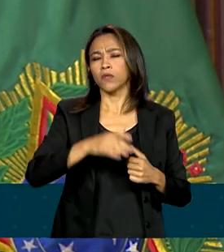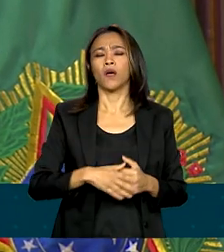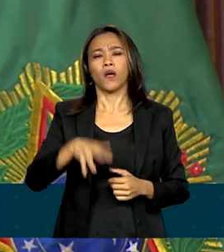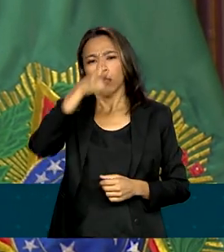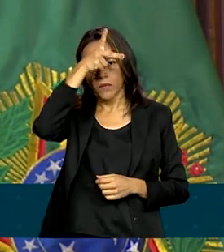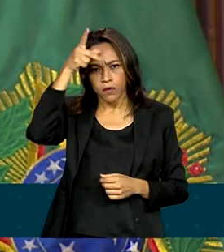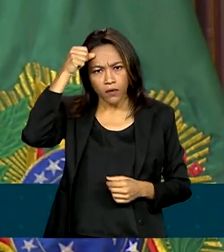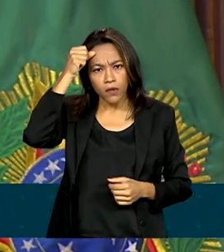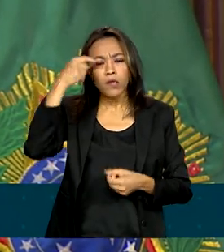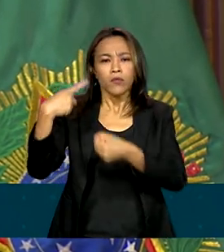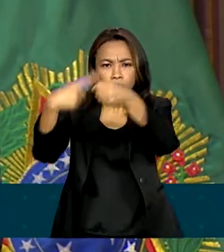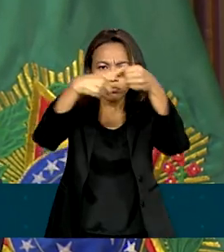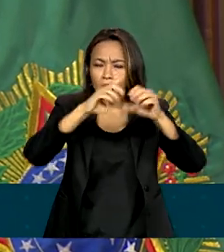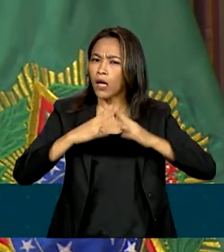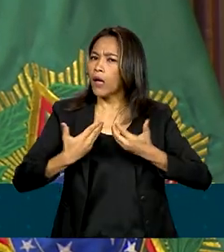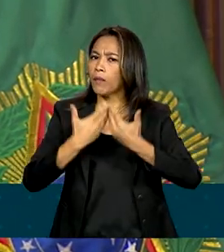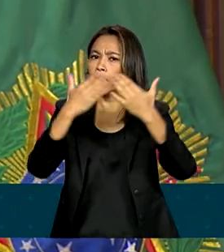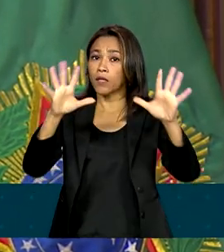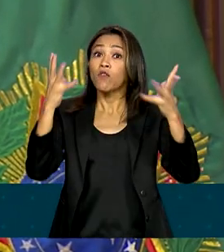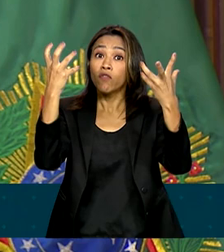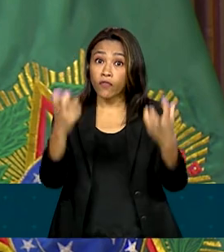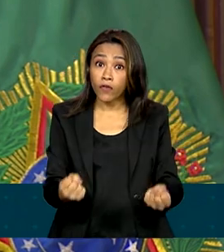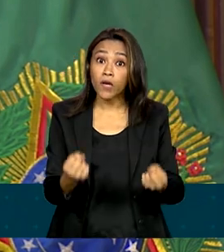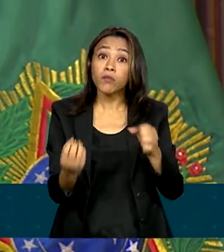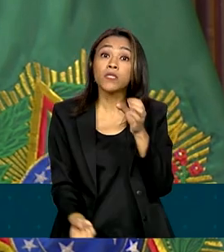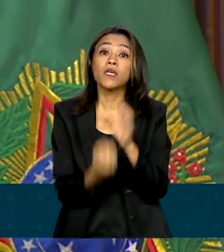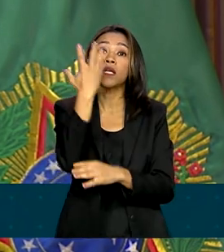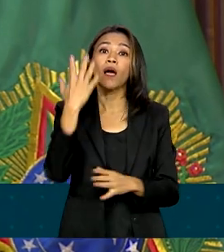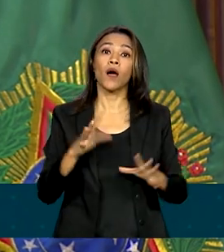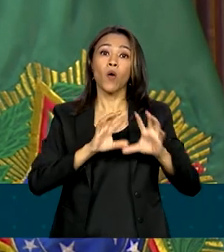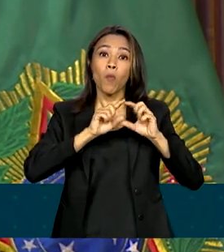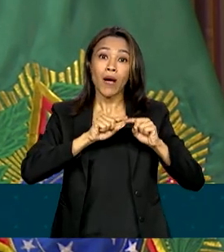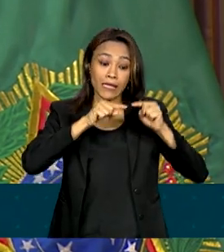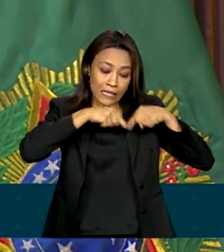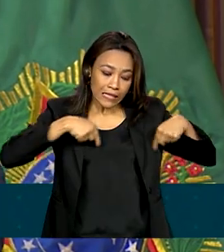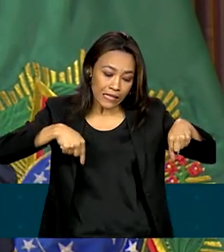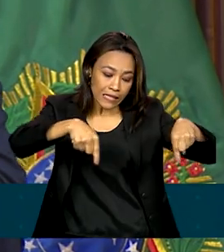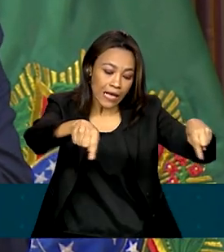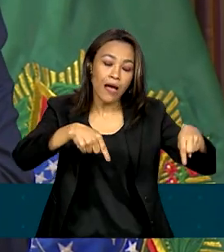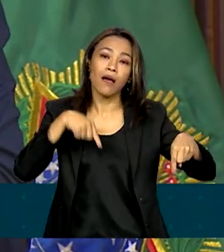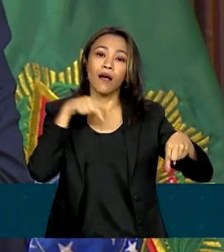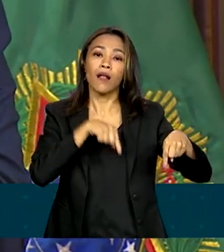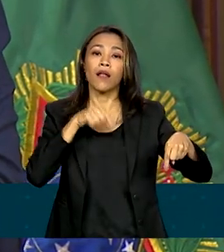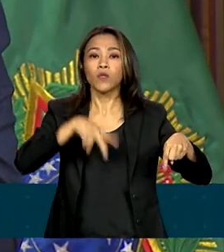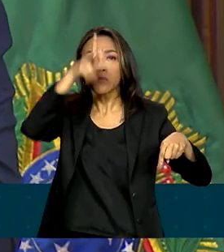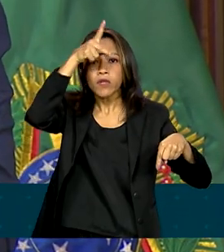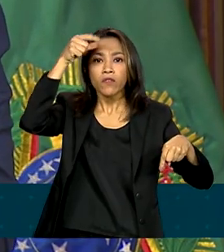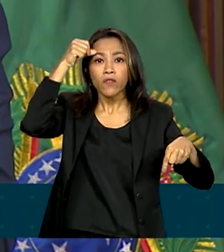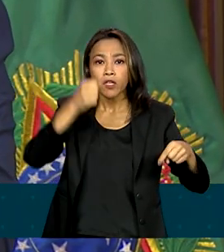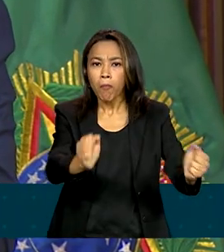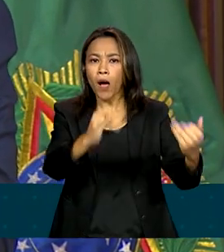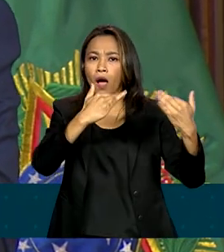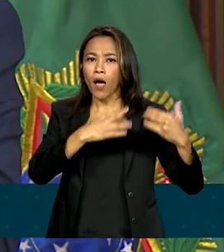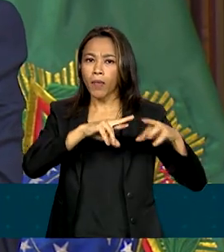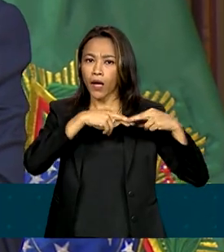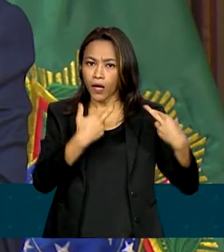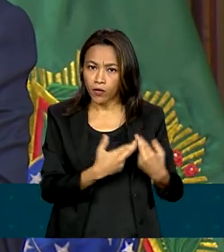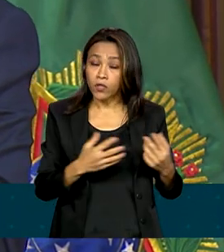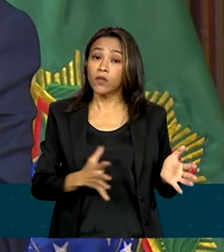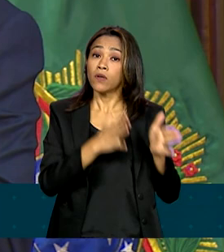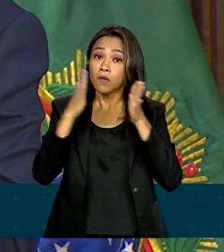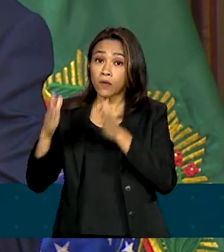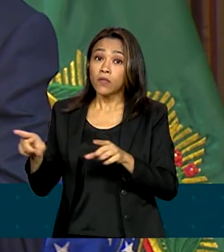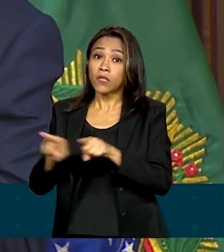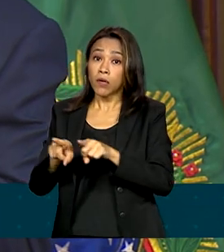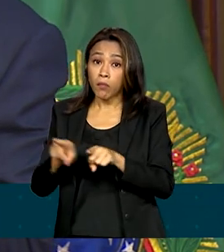vamos reconstruir a sala dos prefeitos na Casa Civil, vamos reconstruir em cada superintendência na Caixa